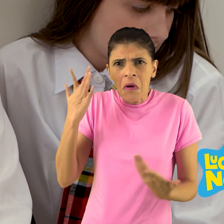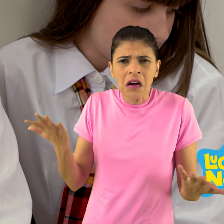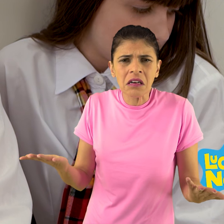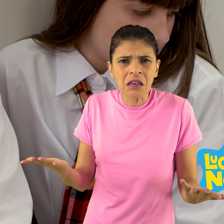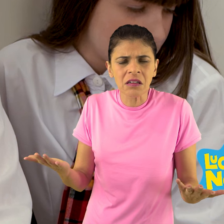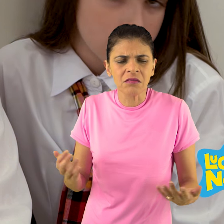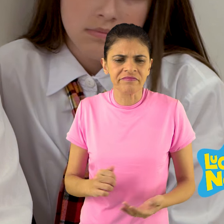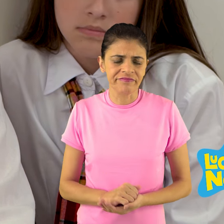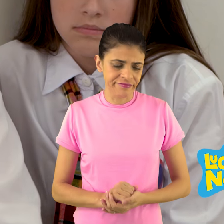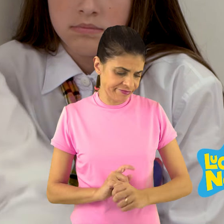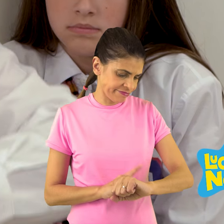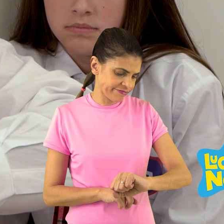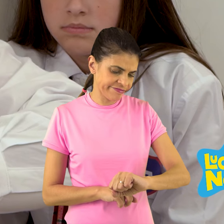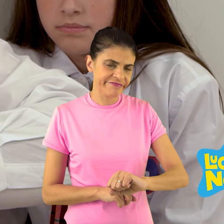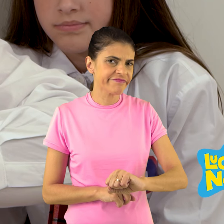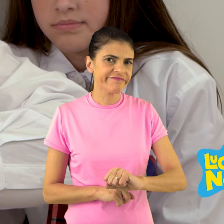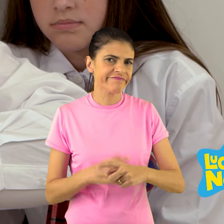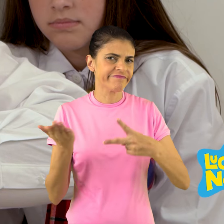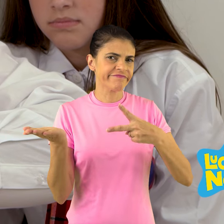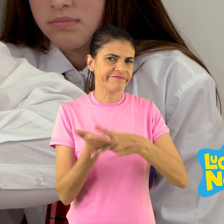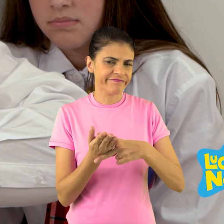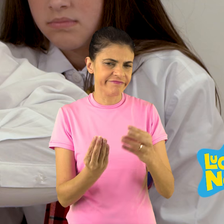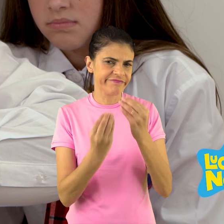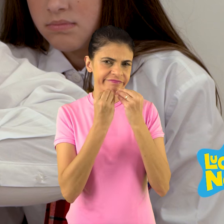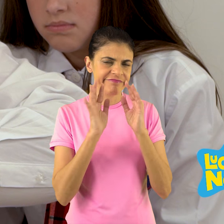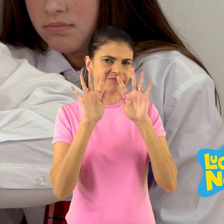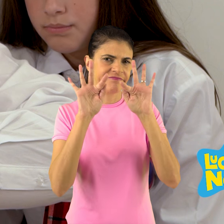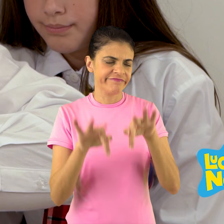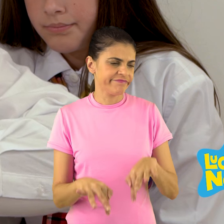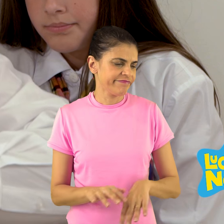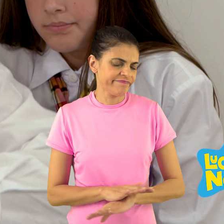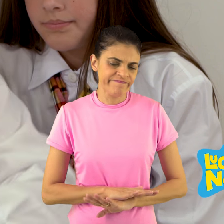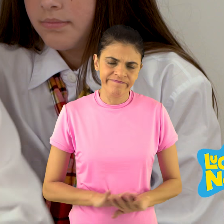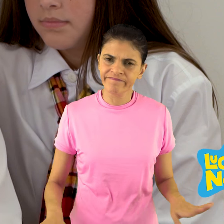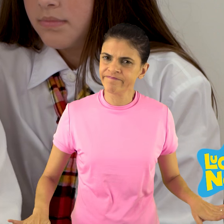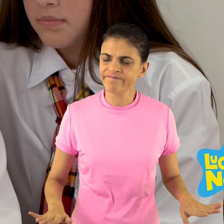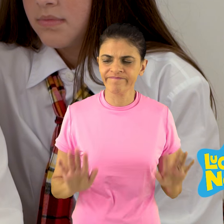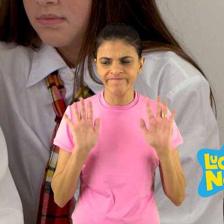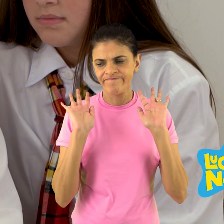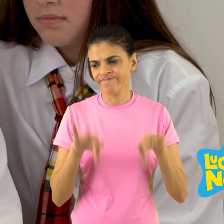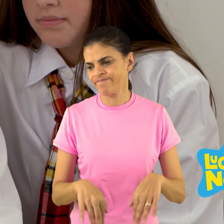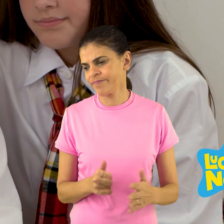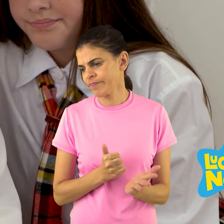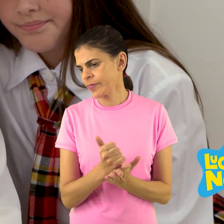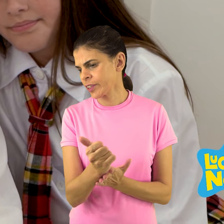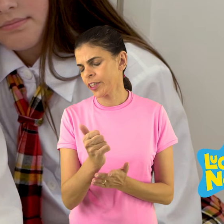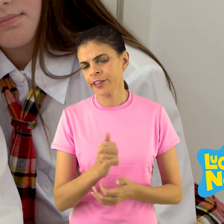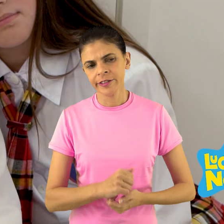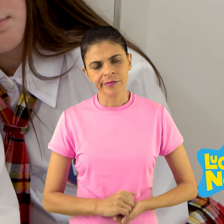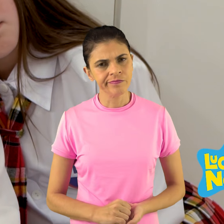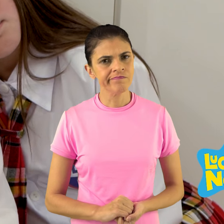O recreio já tá acabando. Já era. É o fim.